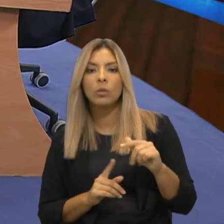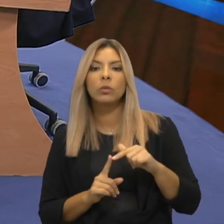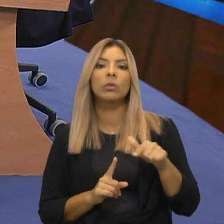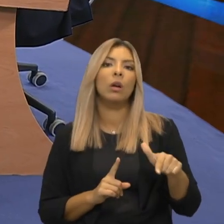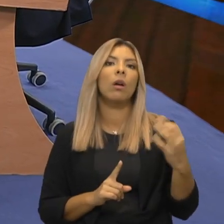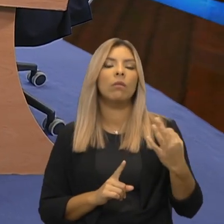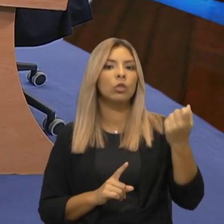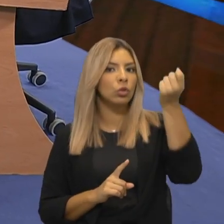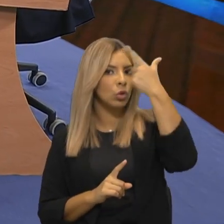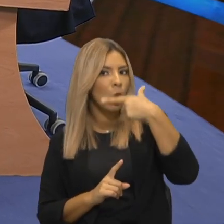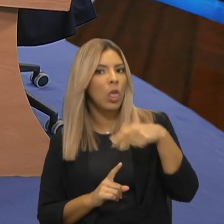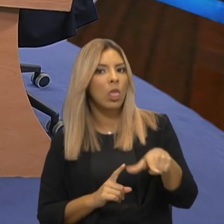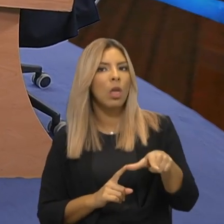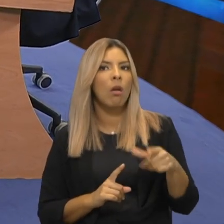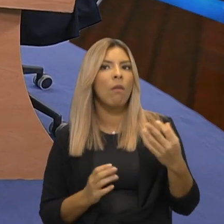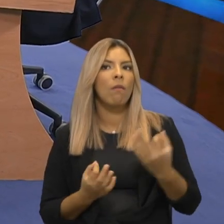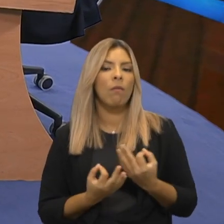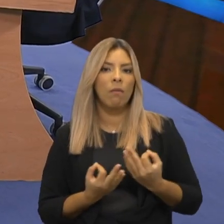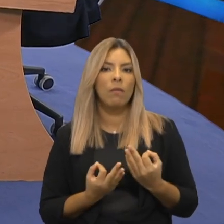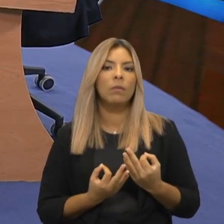uma história de metamórfica,